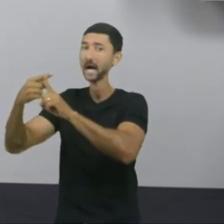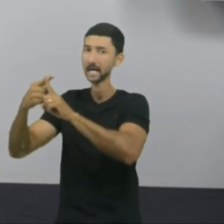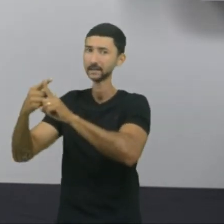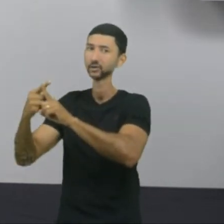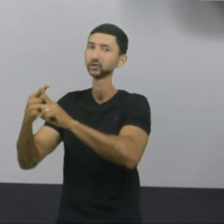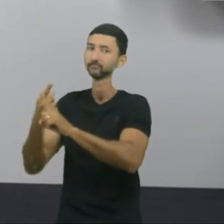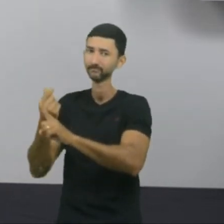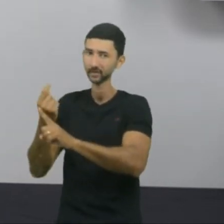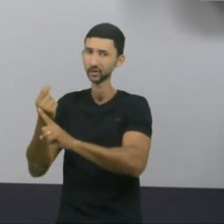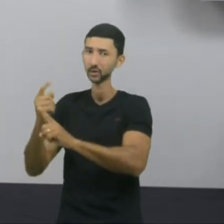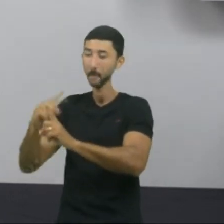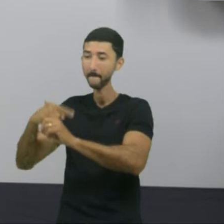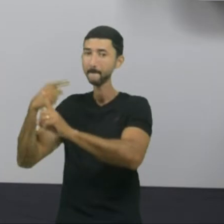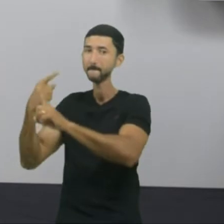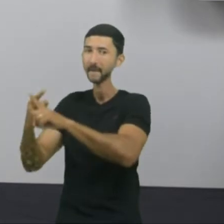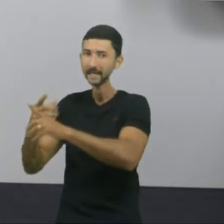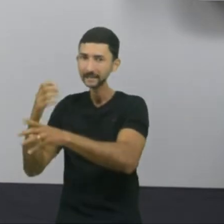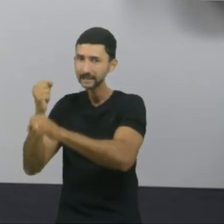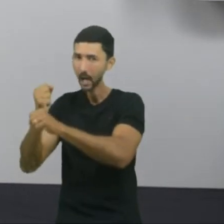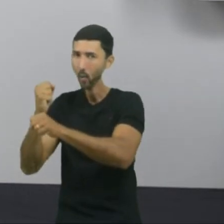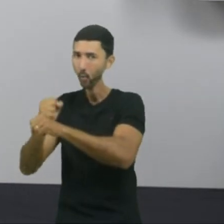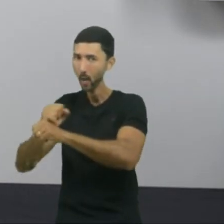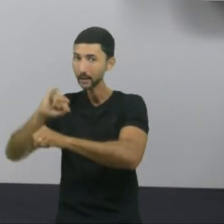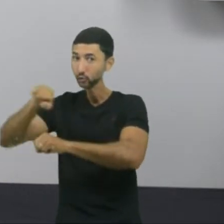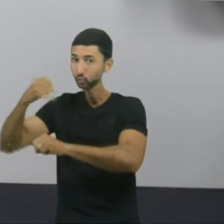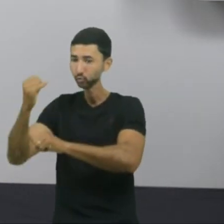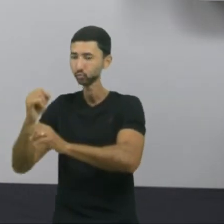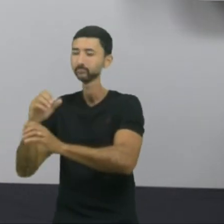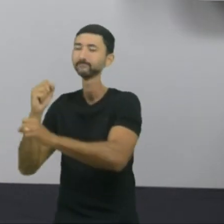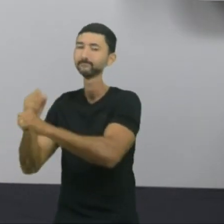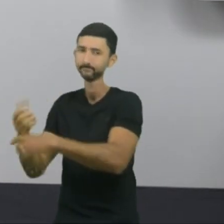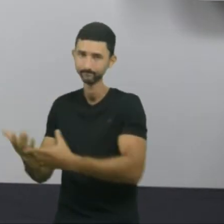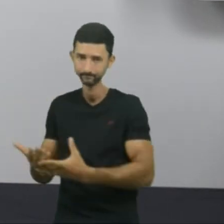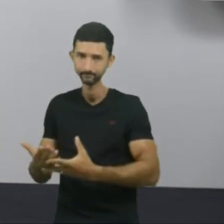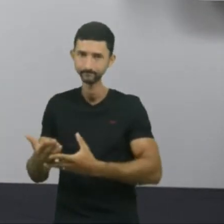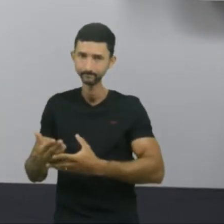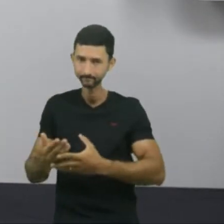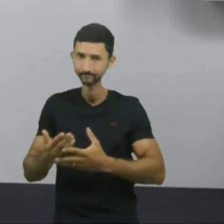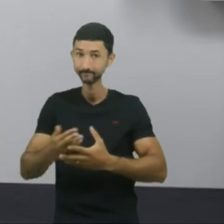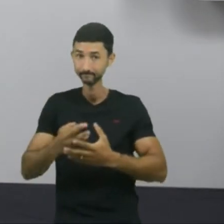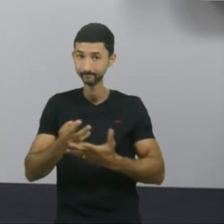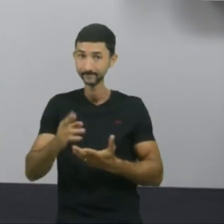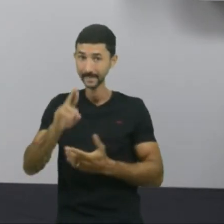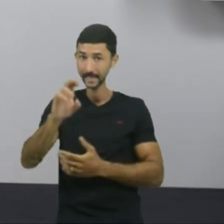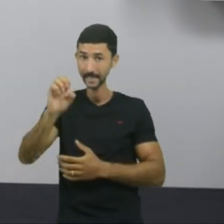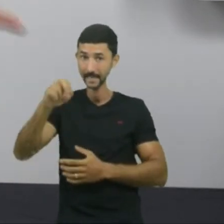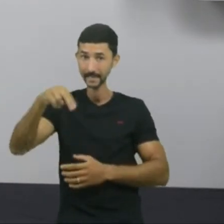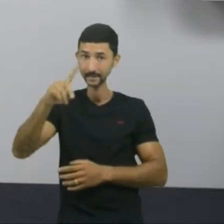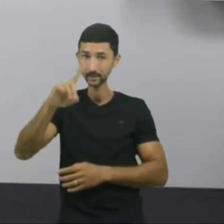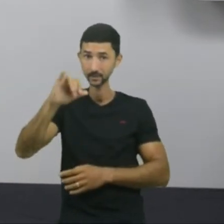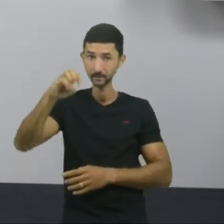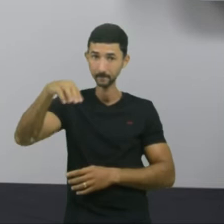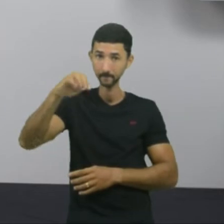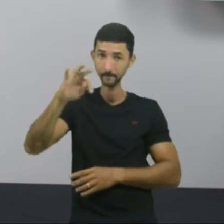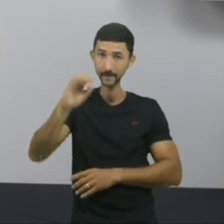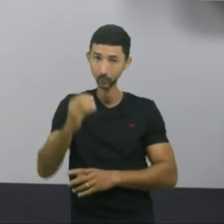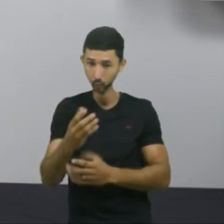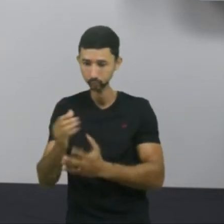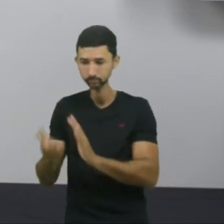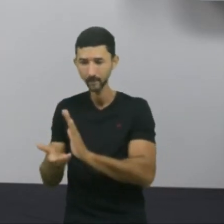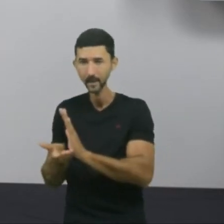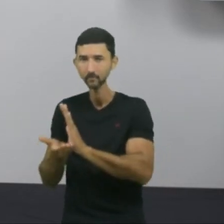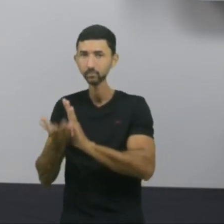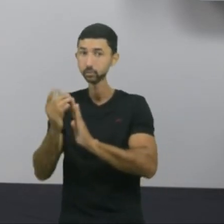deposita automaticamente um valor de juros para você. Isso é a rentabilidade, diferente do que